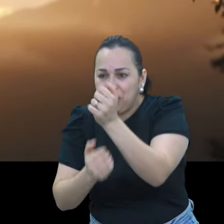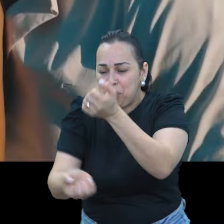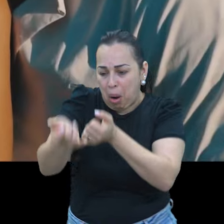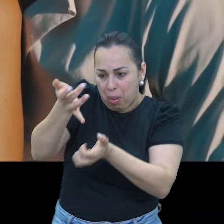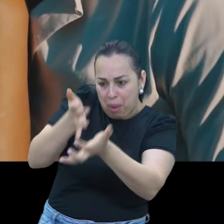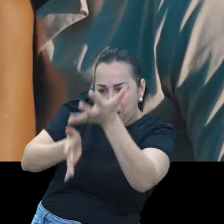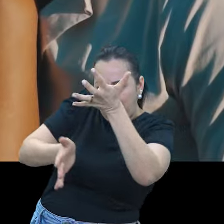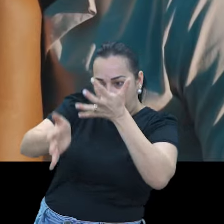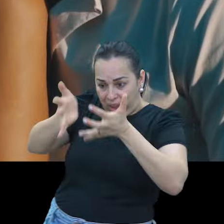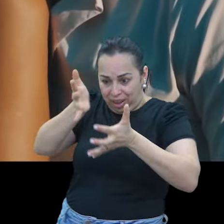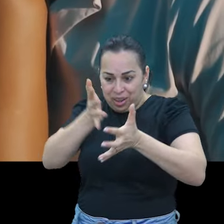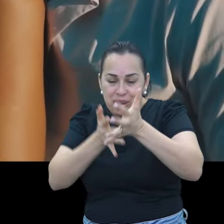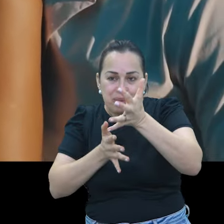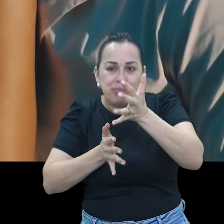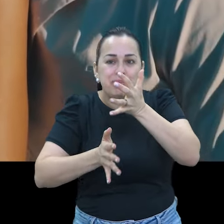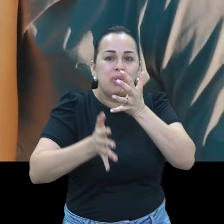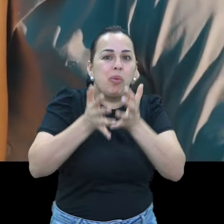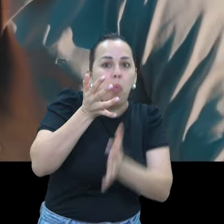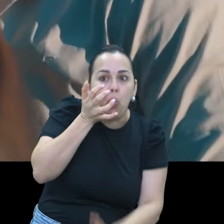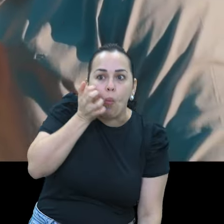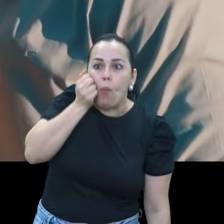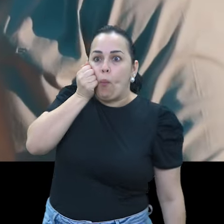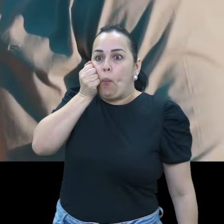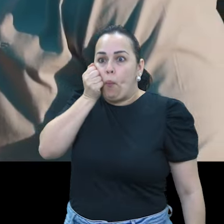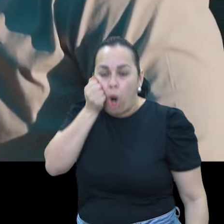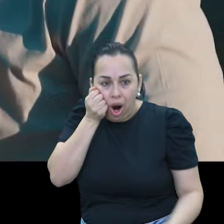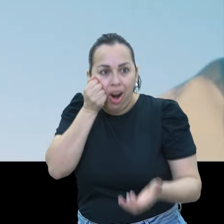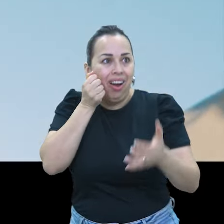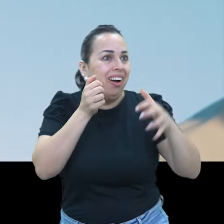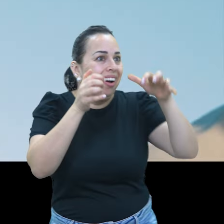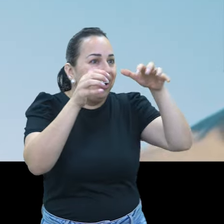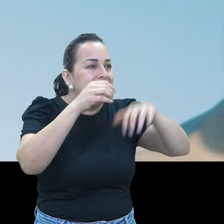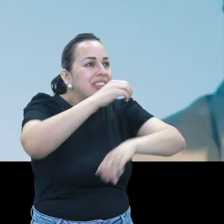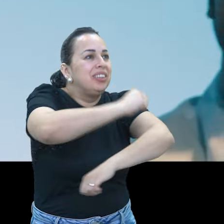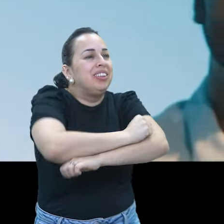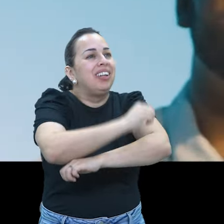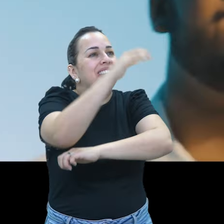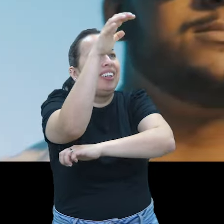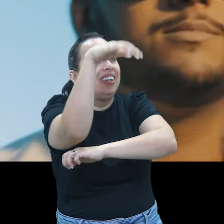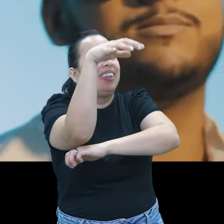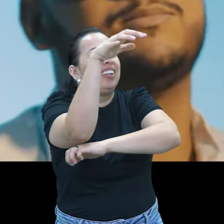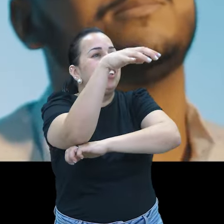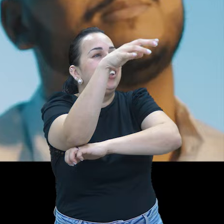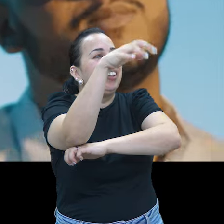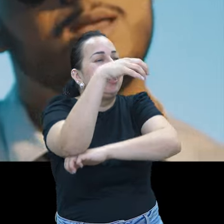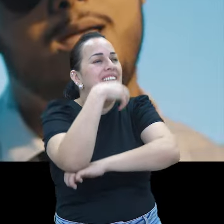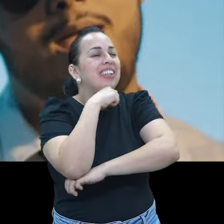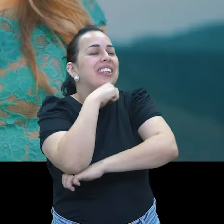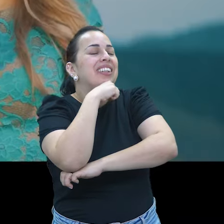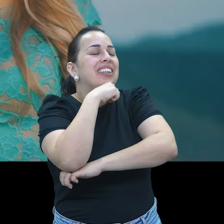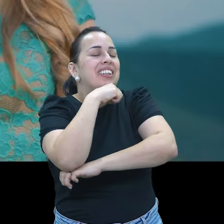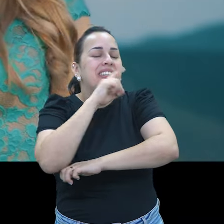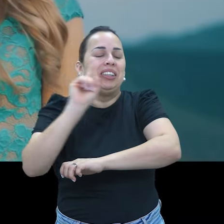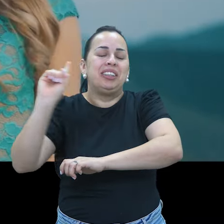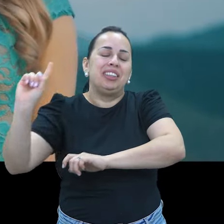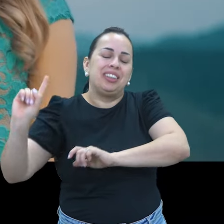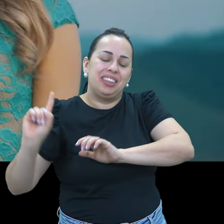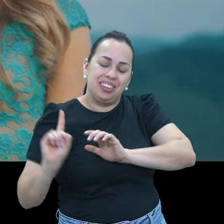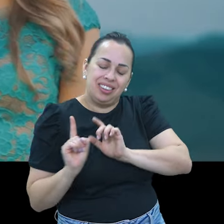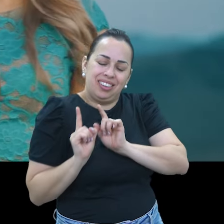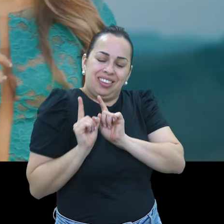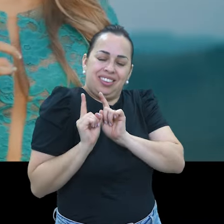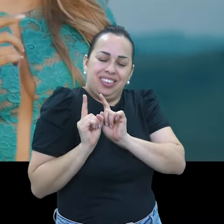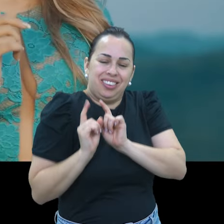segredos. Olhe da janela, chuva lá fora, que aqui dentro eu te espero pra te